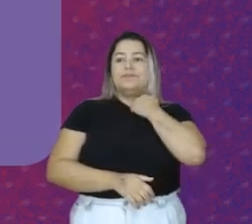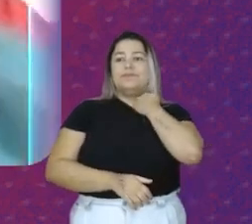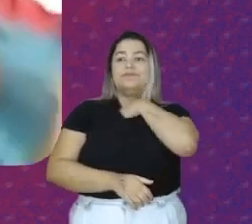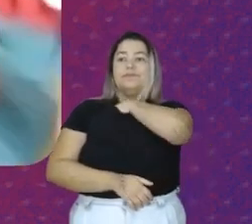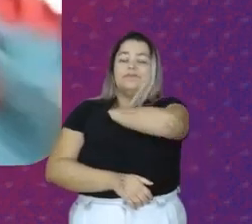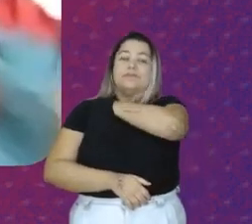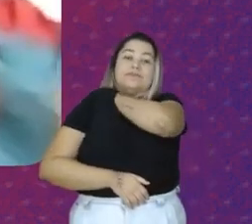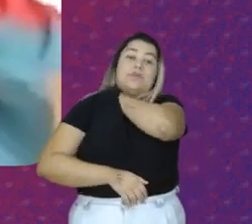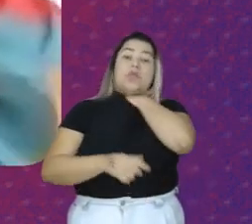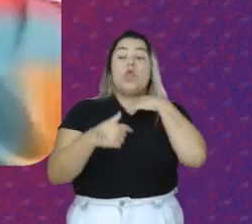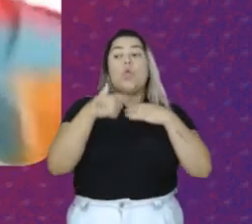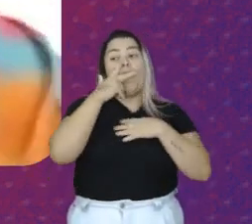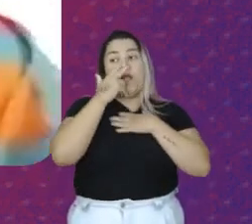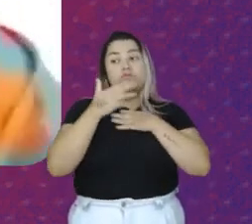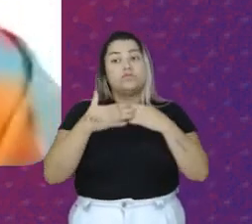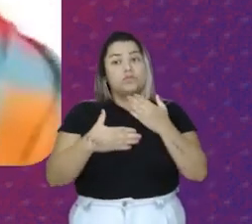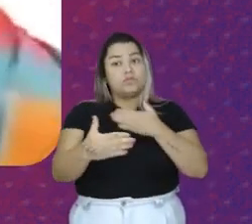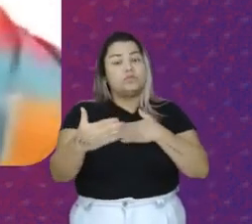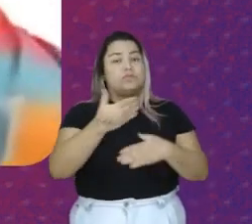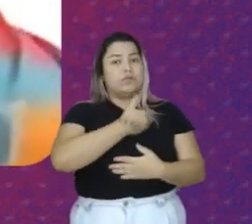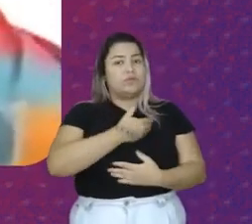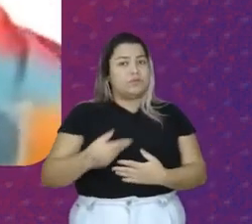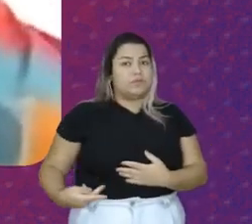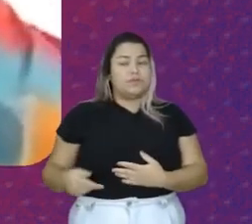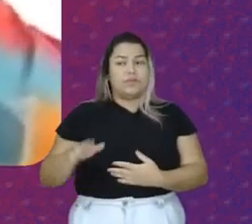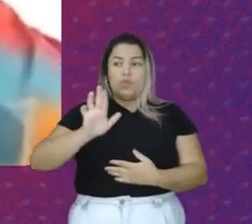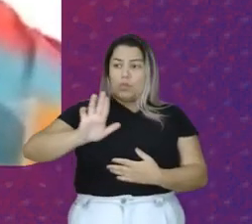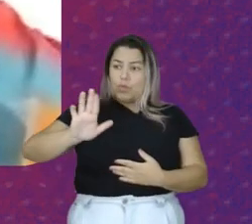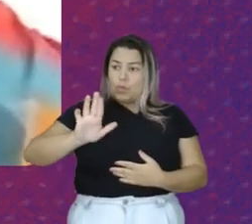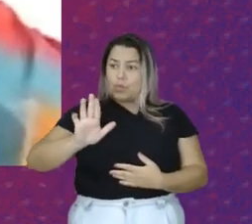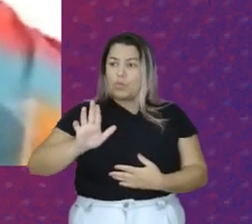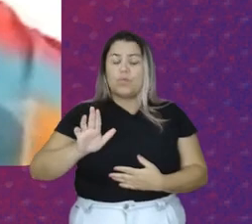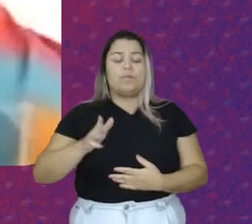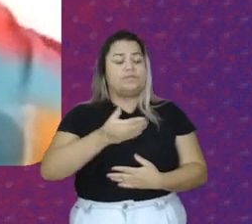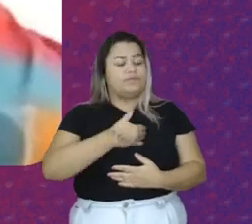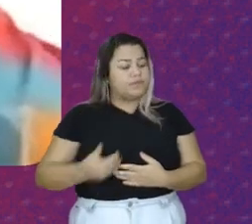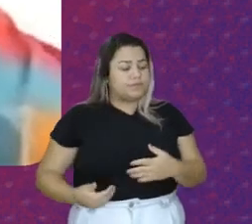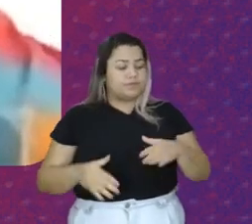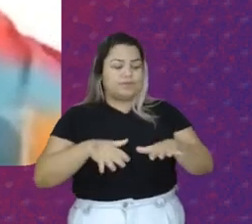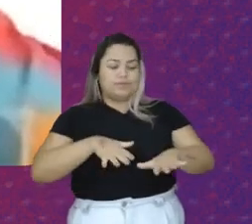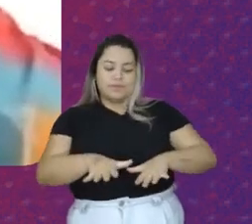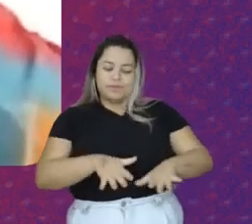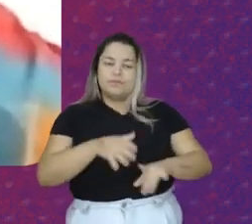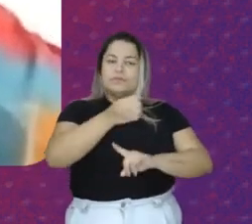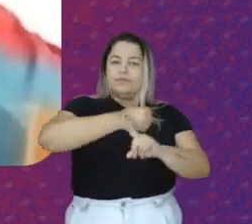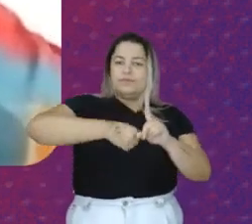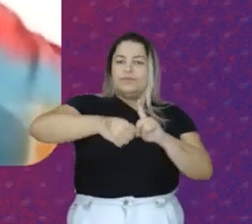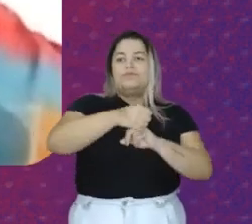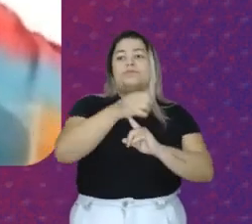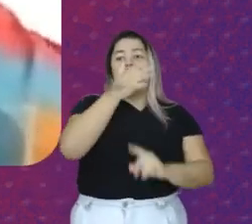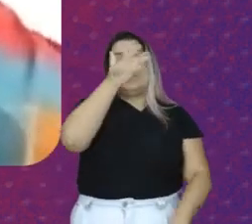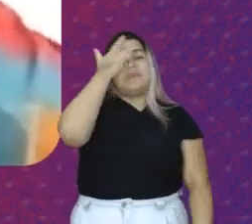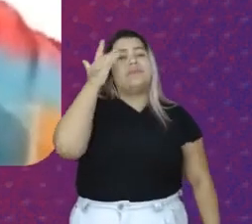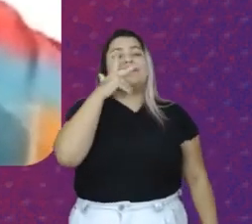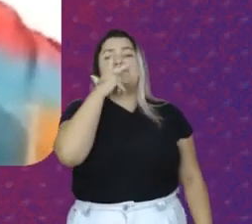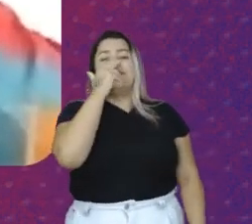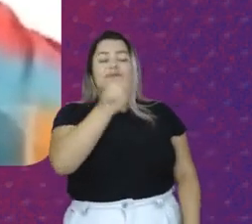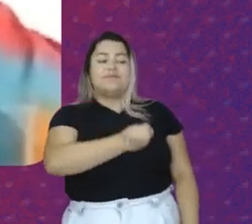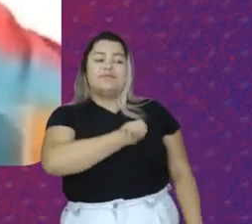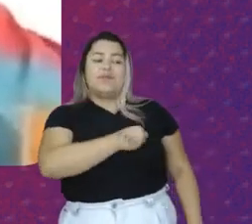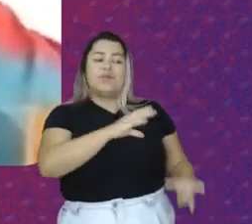Acho que esse próximo governo Lula vai precisar ser um governo de muita mobilização social. Quem acha que a vida vai estar só